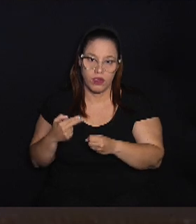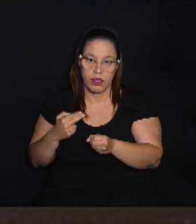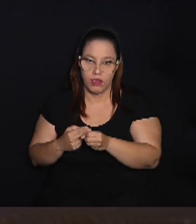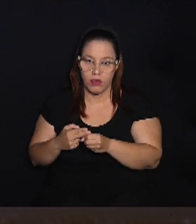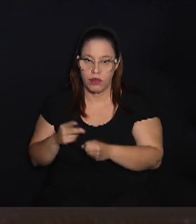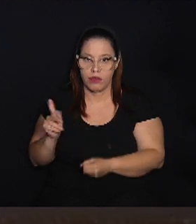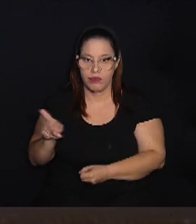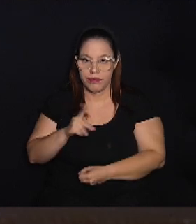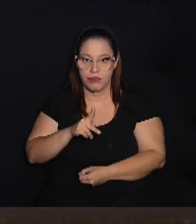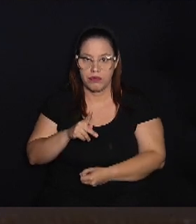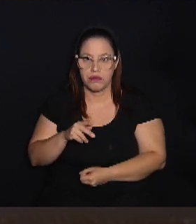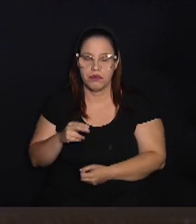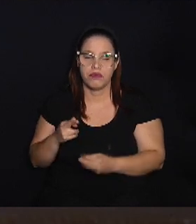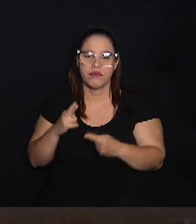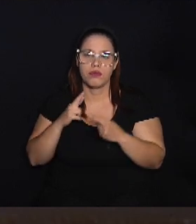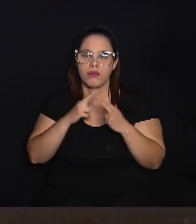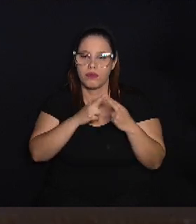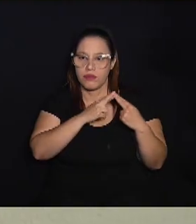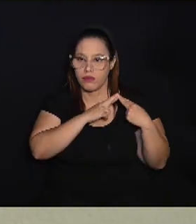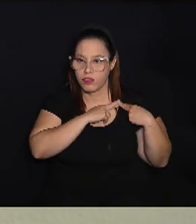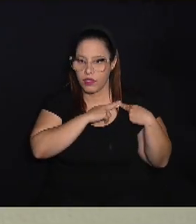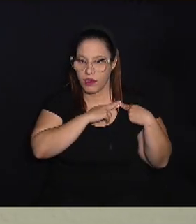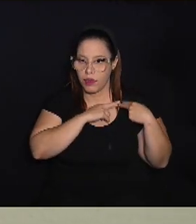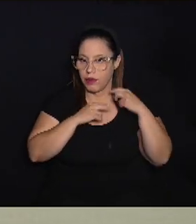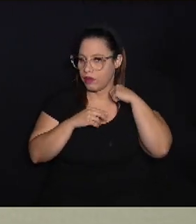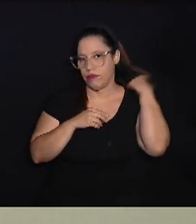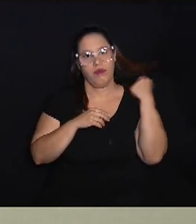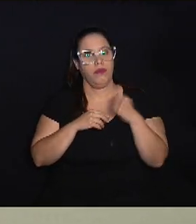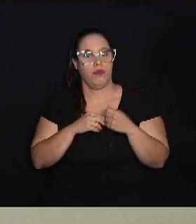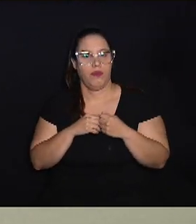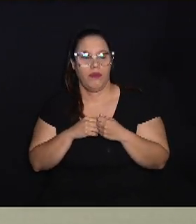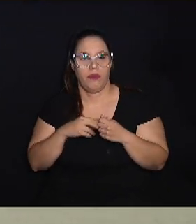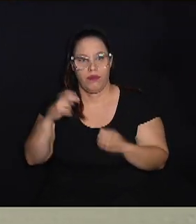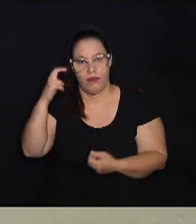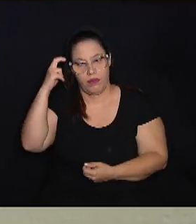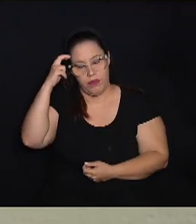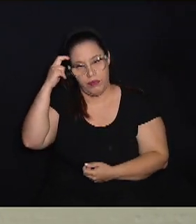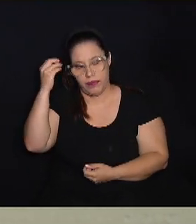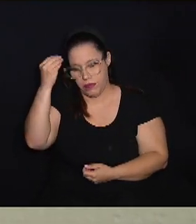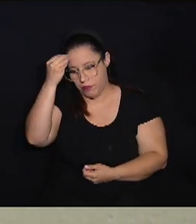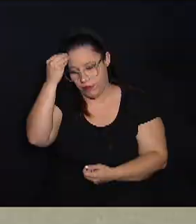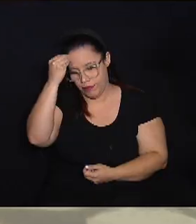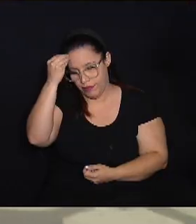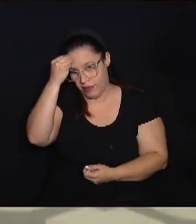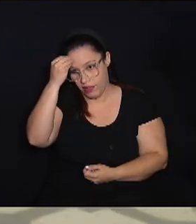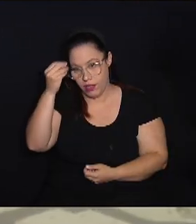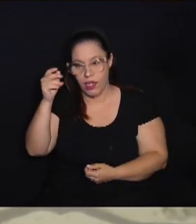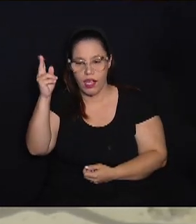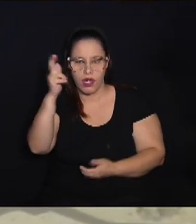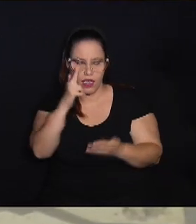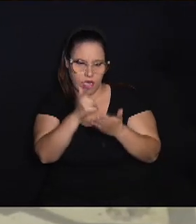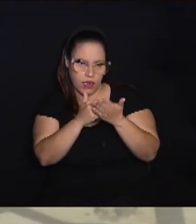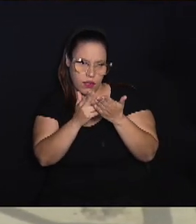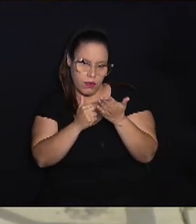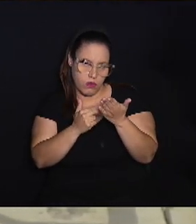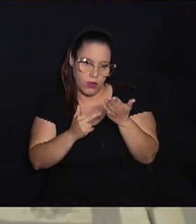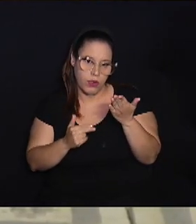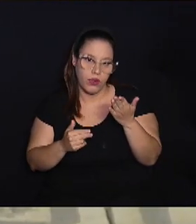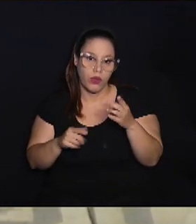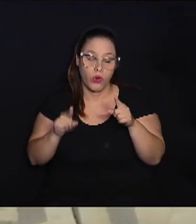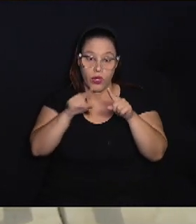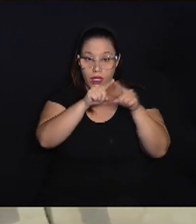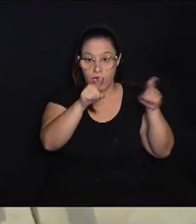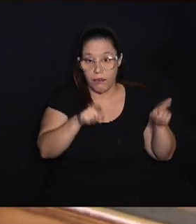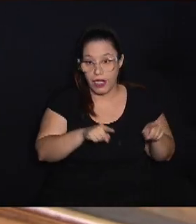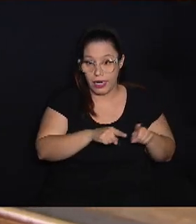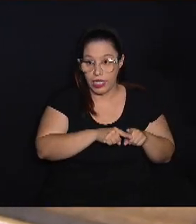Unicamp, responsável pelo trabalho de preservação da memória da escola, as pinturas nas paredes e ladrilhos são originais